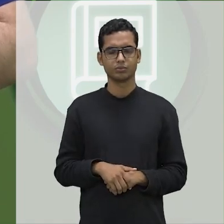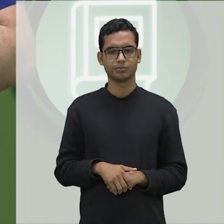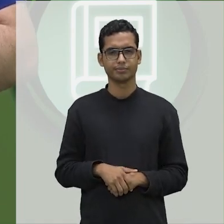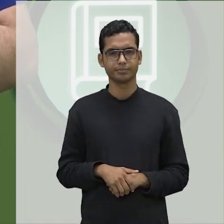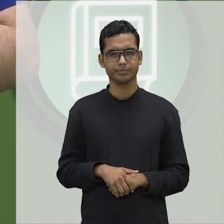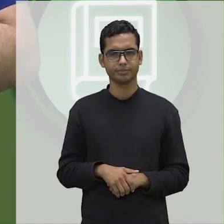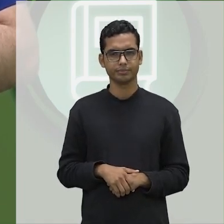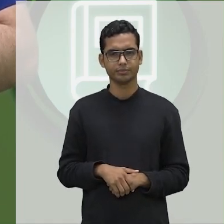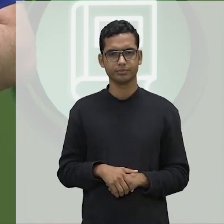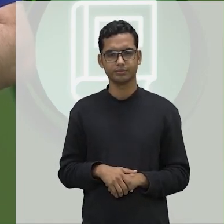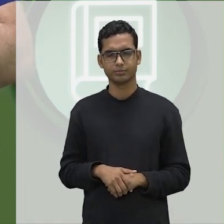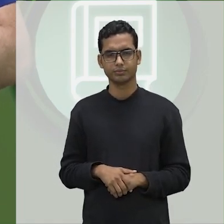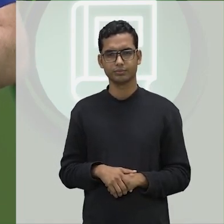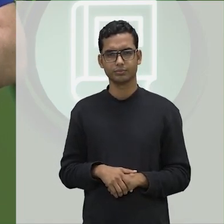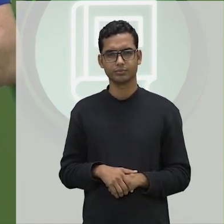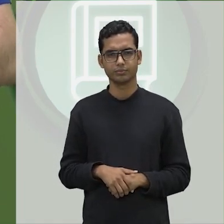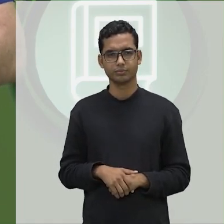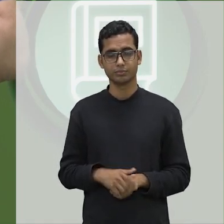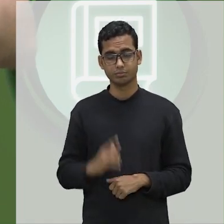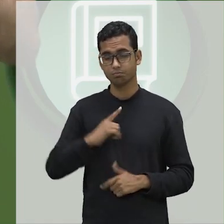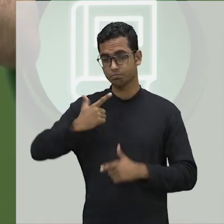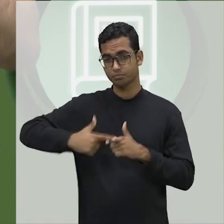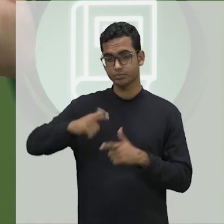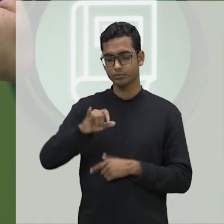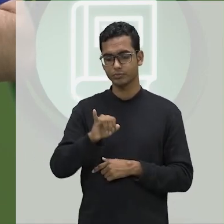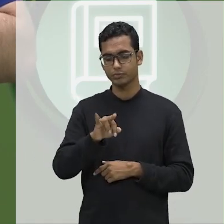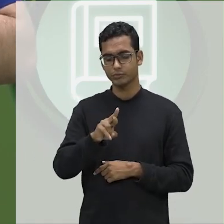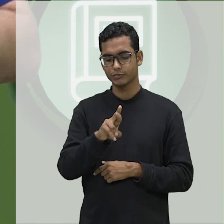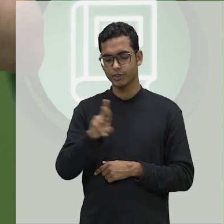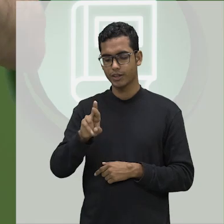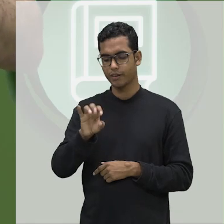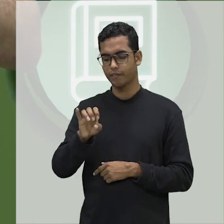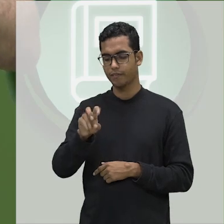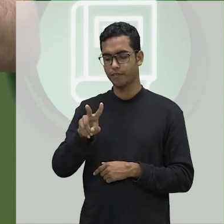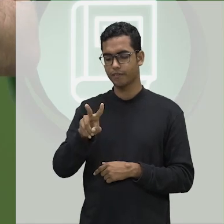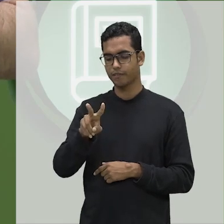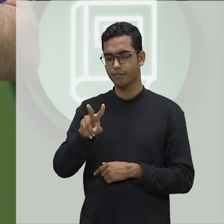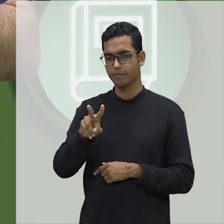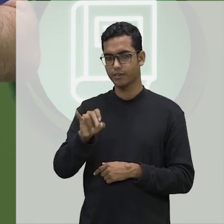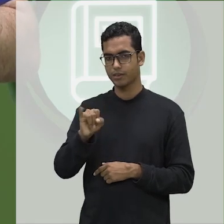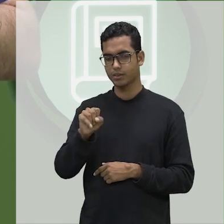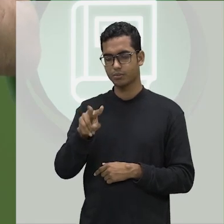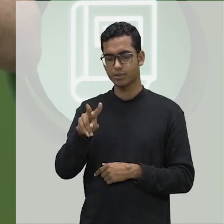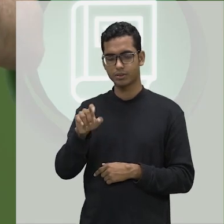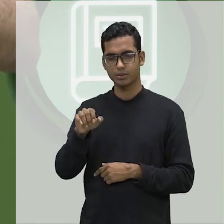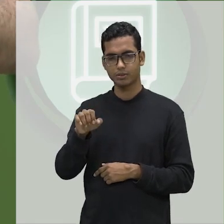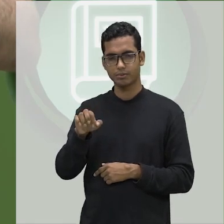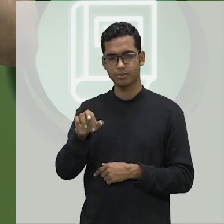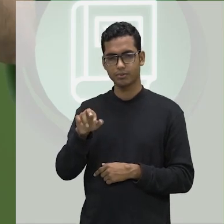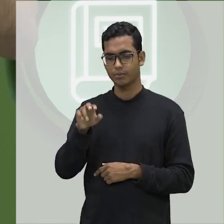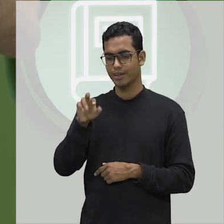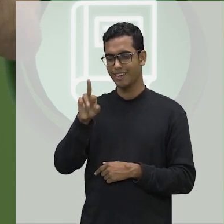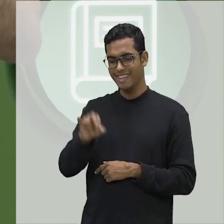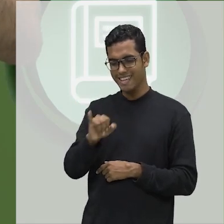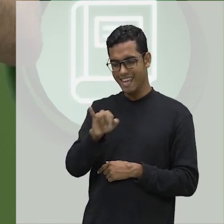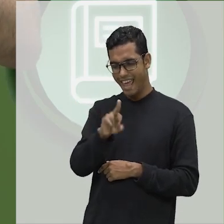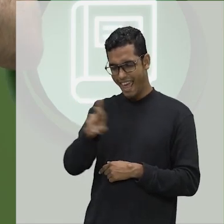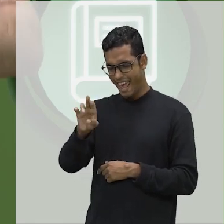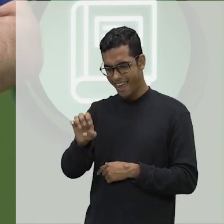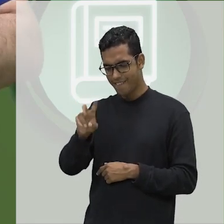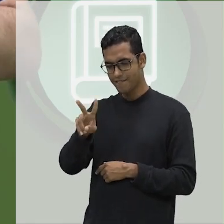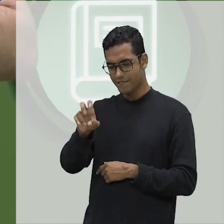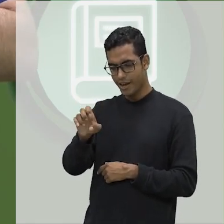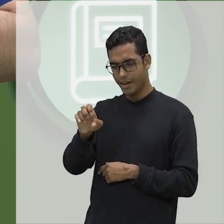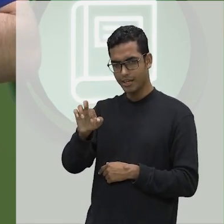também esse problema da irreversibilidade. Por exemplo, quando você pega uma bola de basquete, uma bola qualquer, e joga